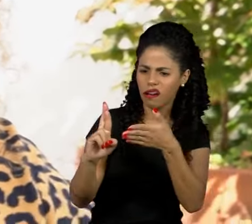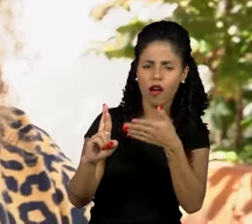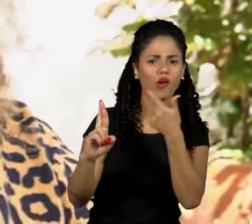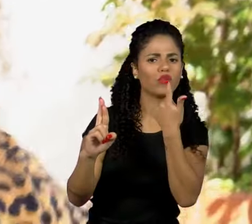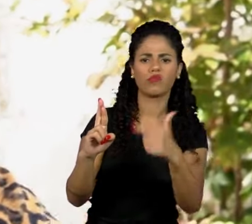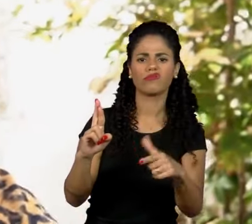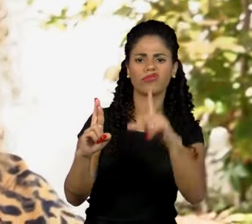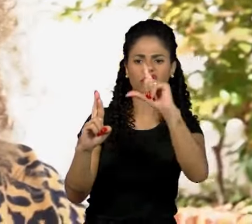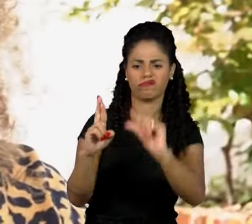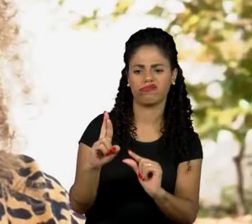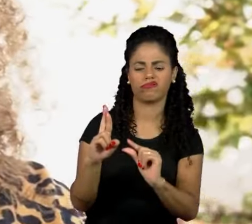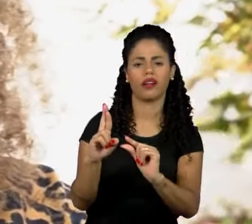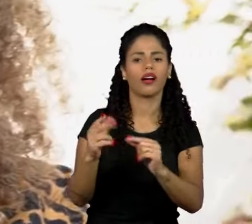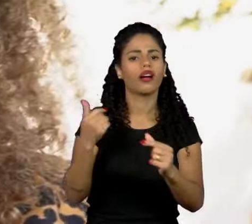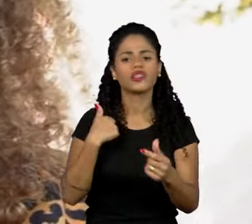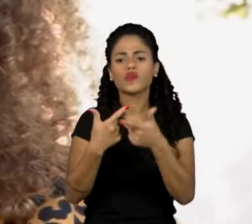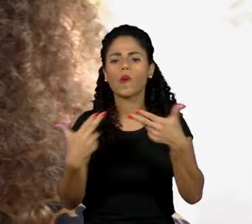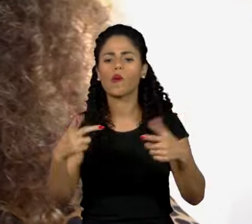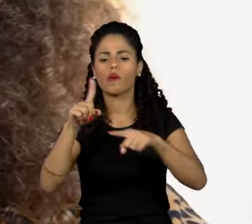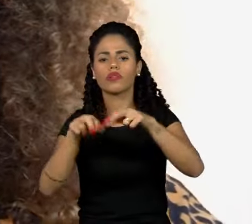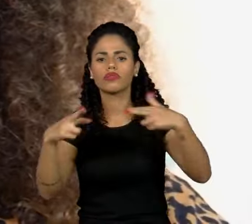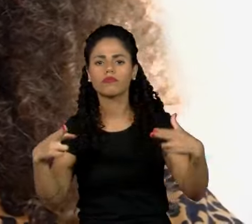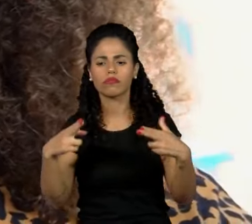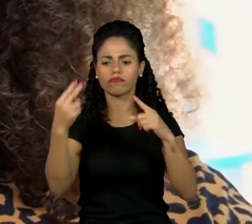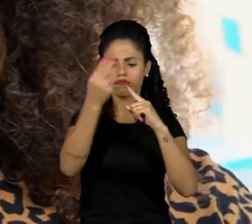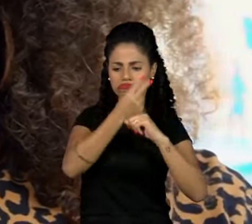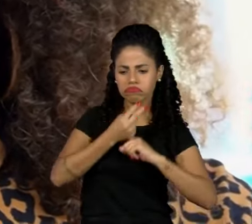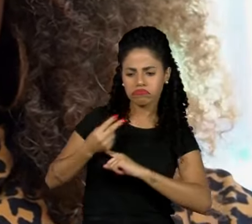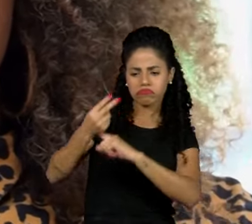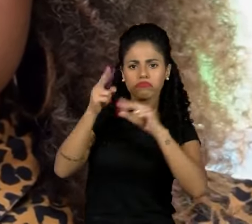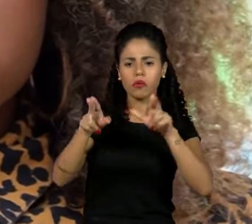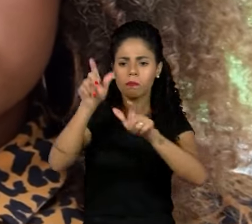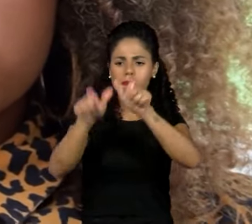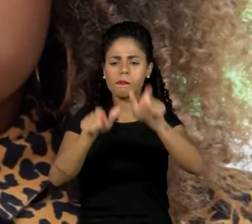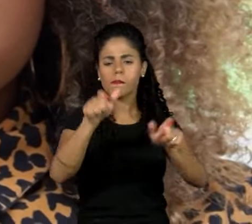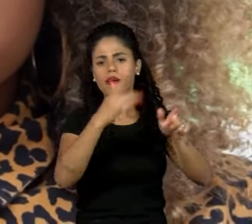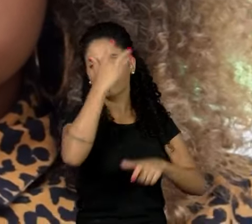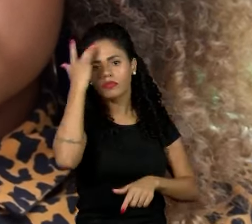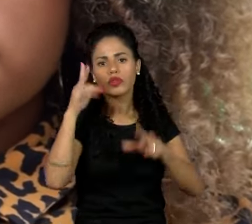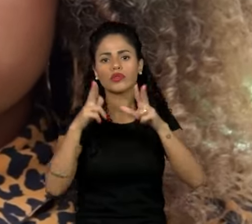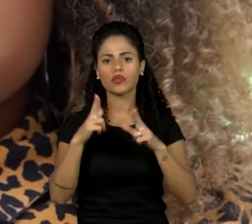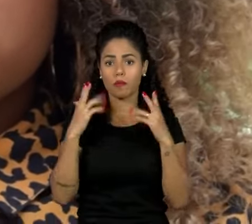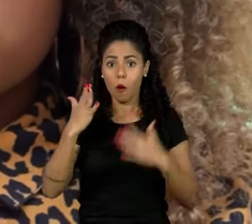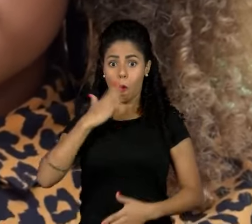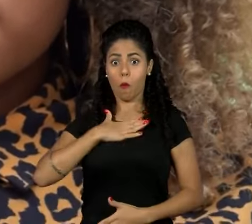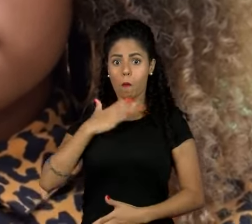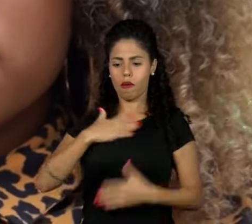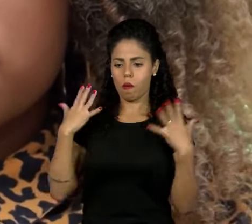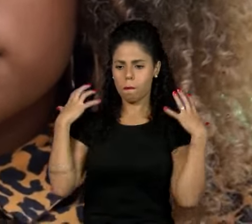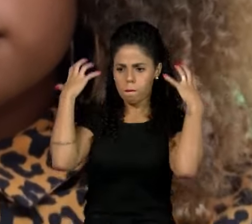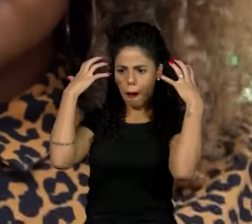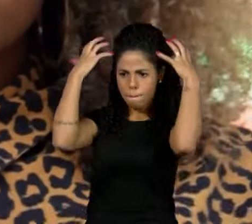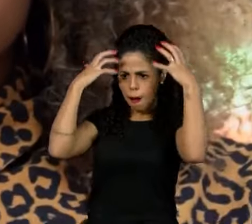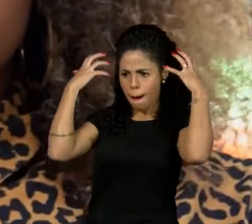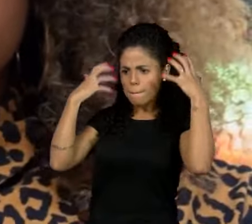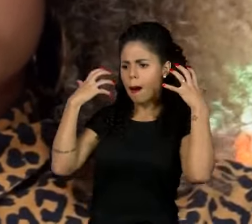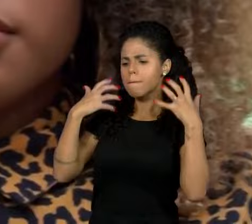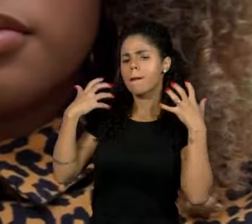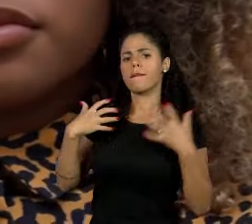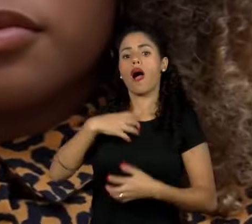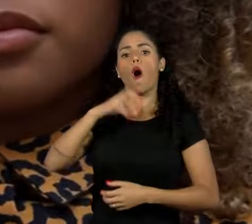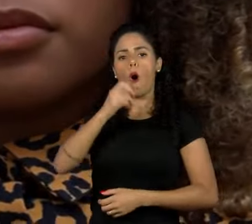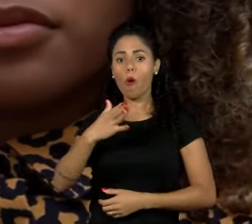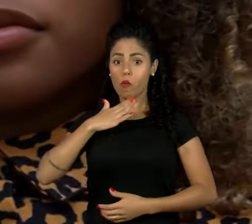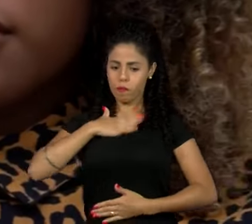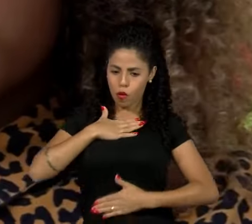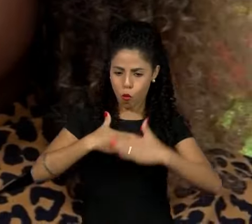representatividade de produtos, de pessoas falando sobre a textura do meu cabelo, ou sobre o meu corpo,